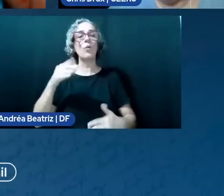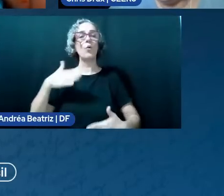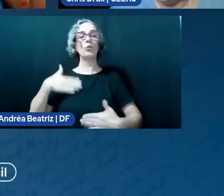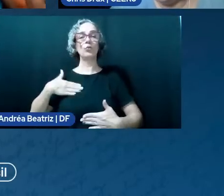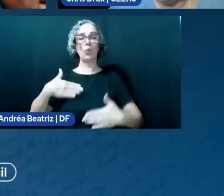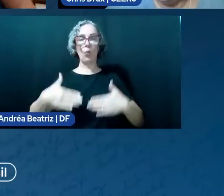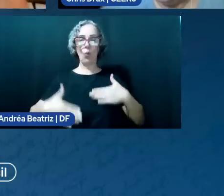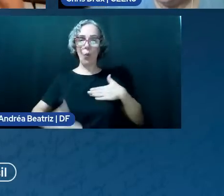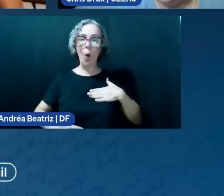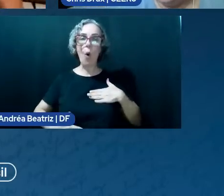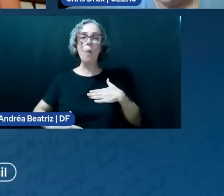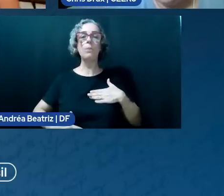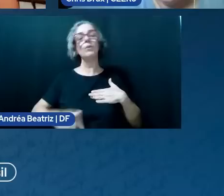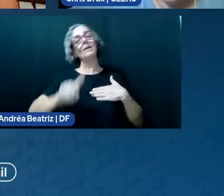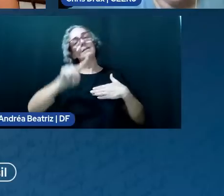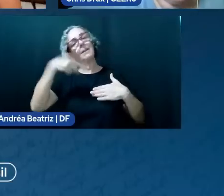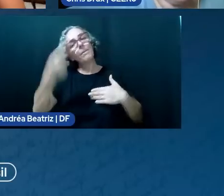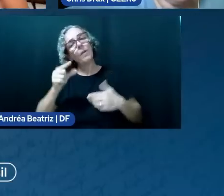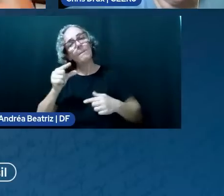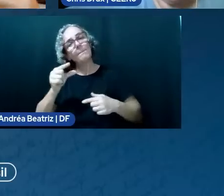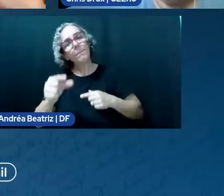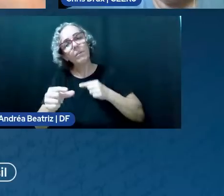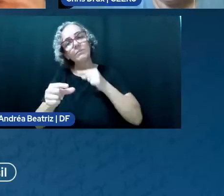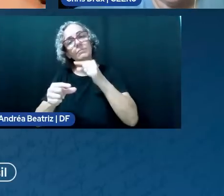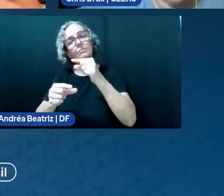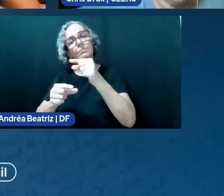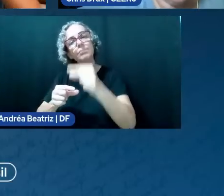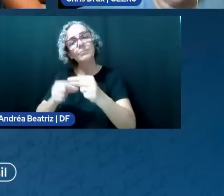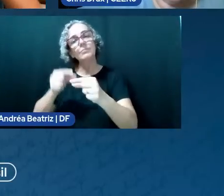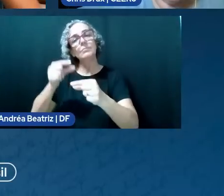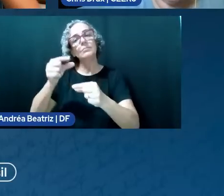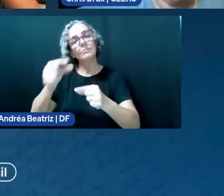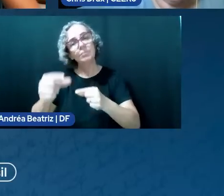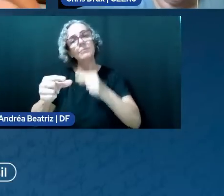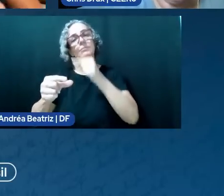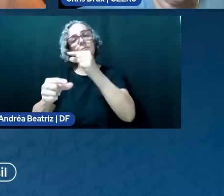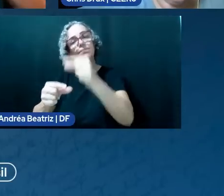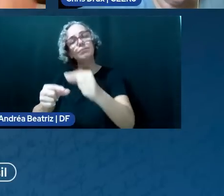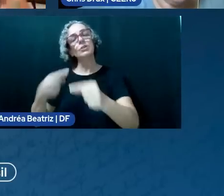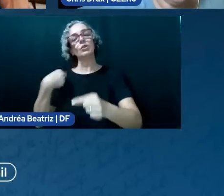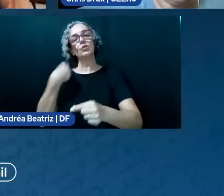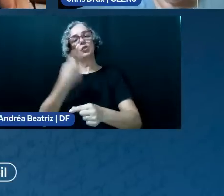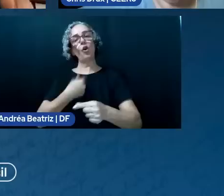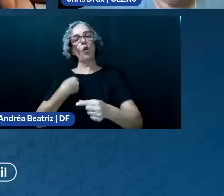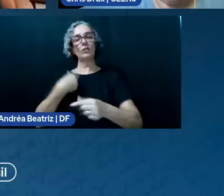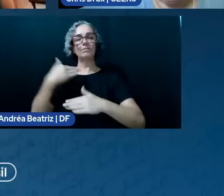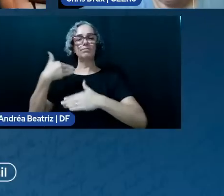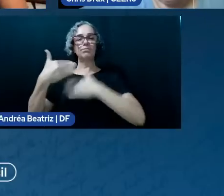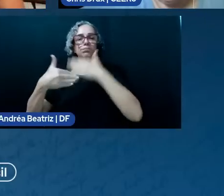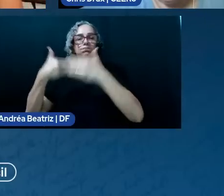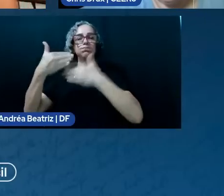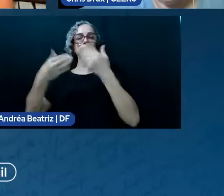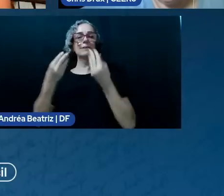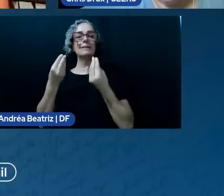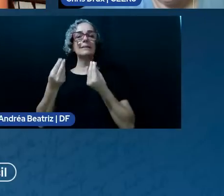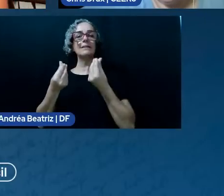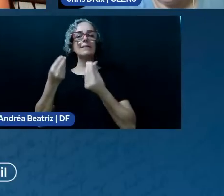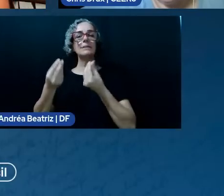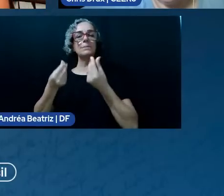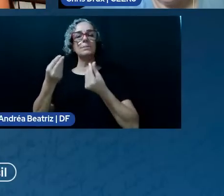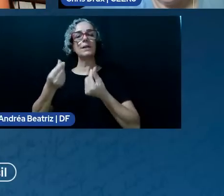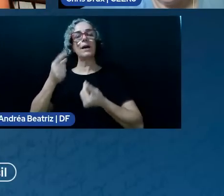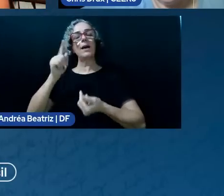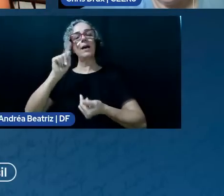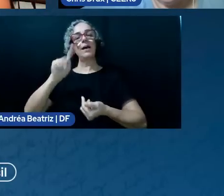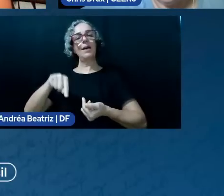a pouco sermos sensibilizados pela verdadeira afeição, que é a afeição espiritual. Essa é a